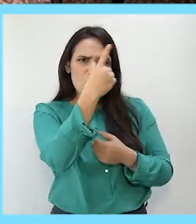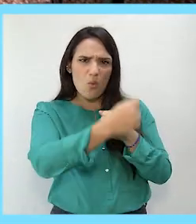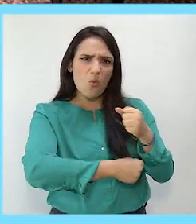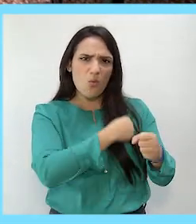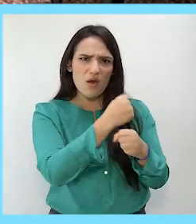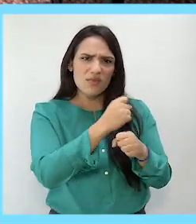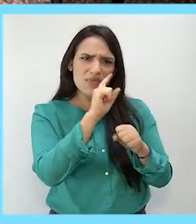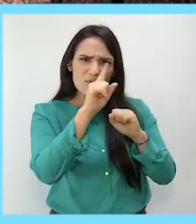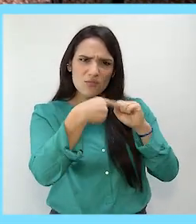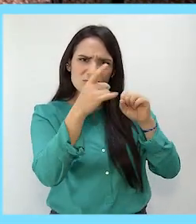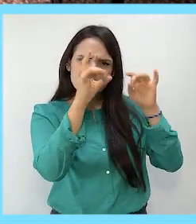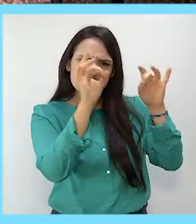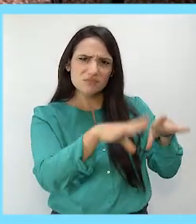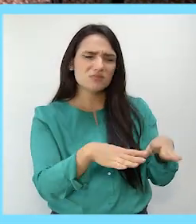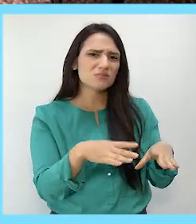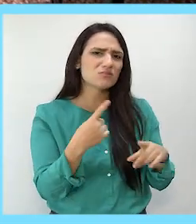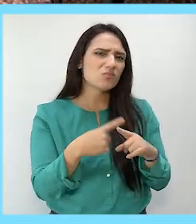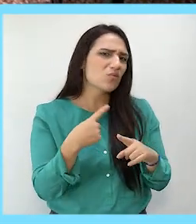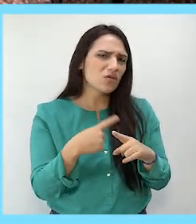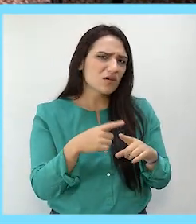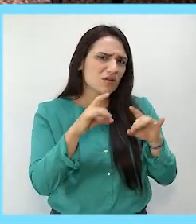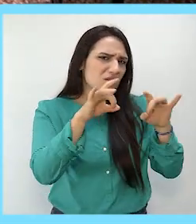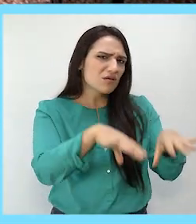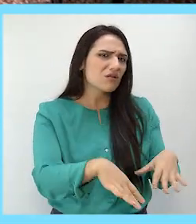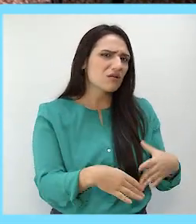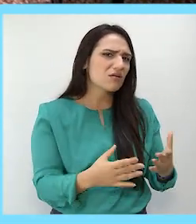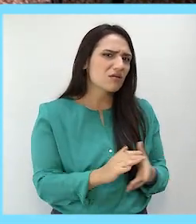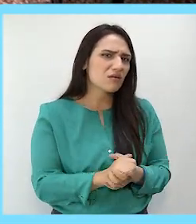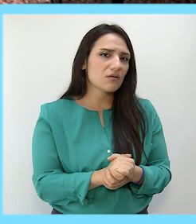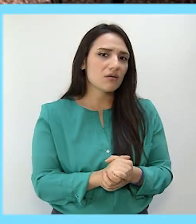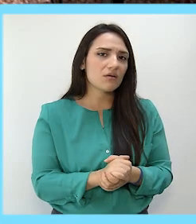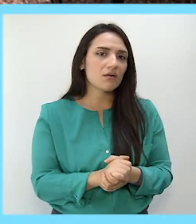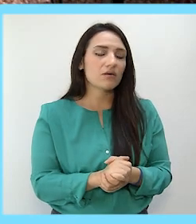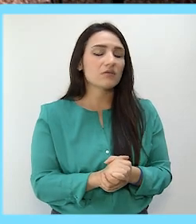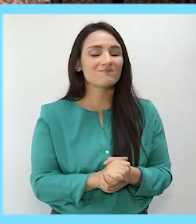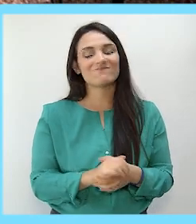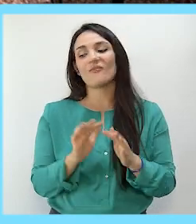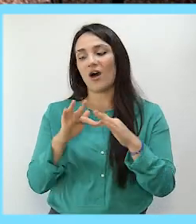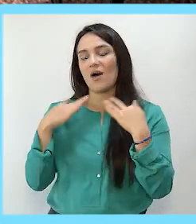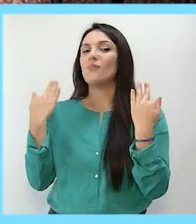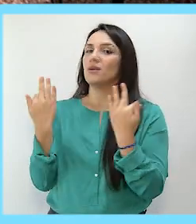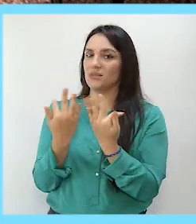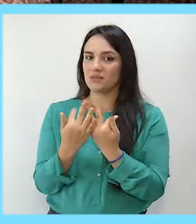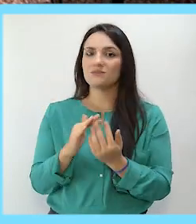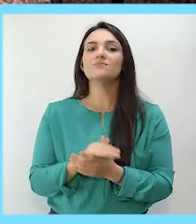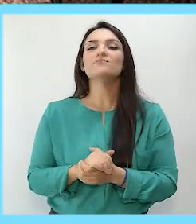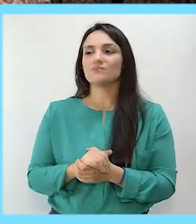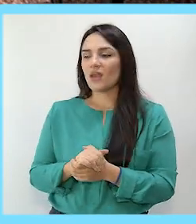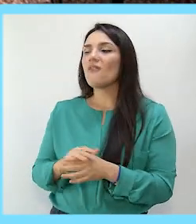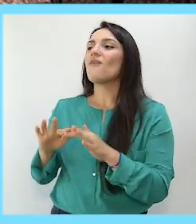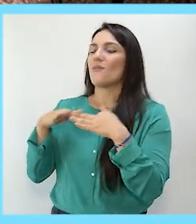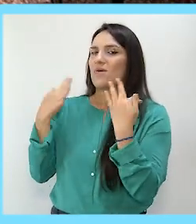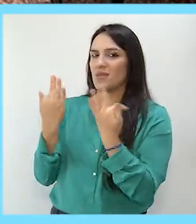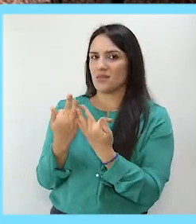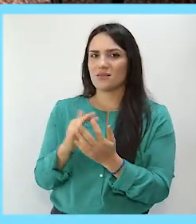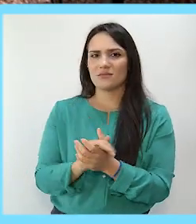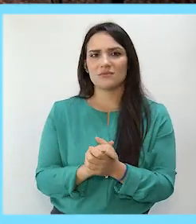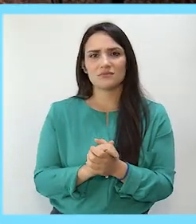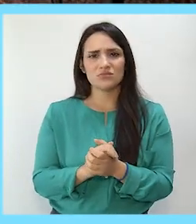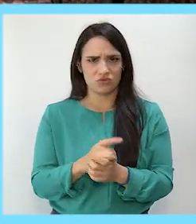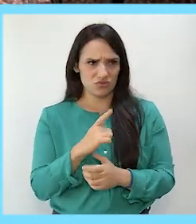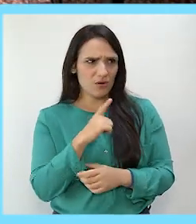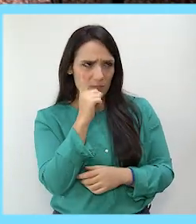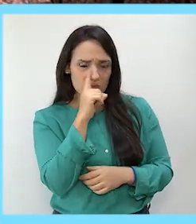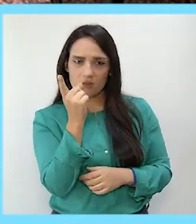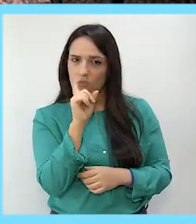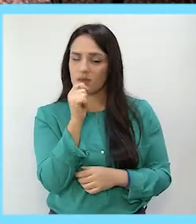essa decisão? O que mais te motivou? A família. Família. Com Mas você ainda certeza. não era mãe? Não era mãe. O seu esposo estava aqui, você estava Isso, lá.